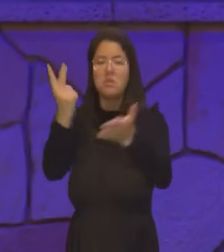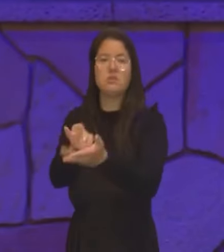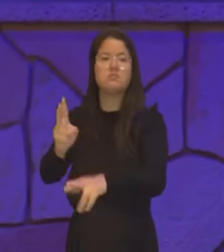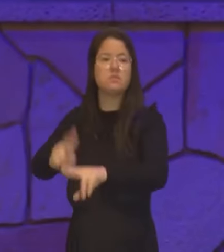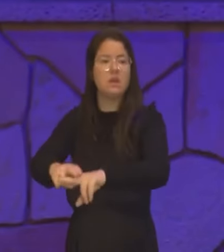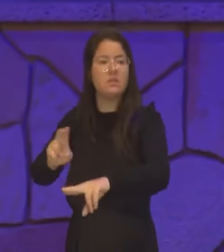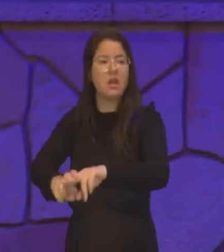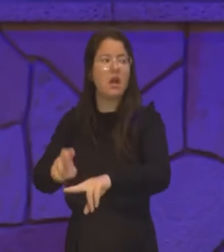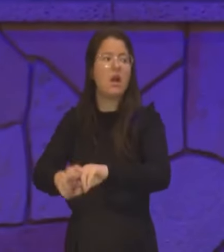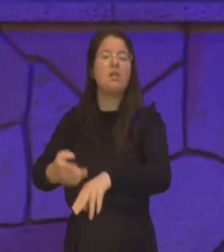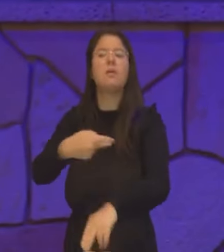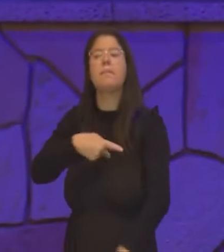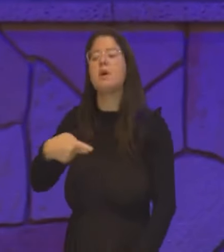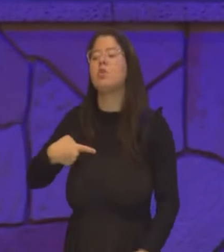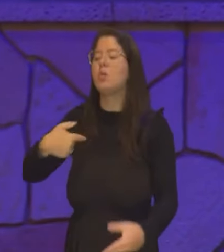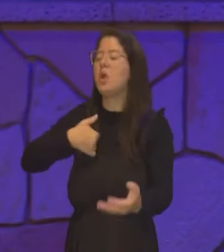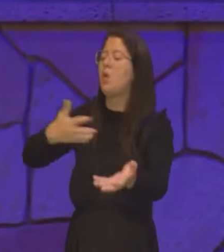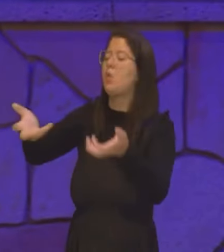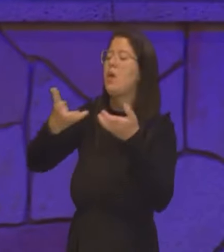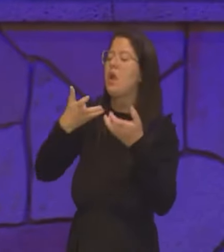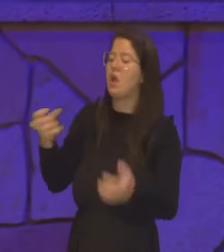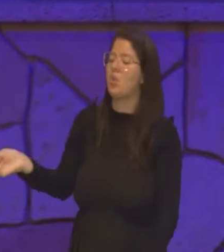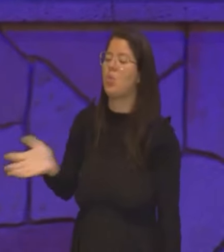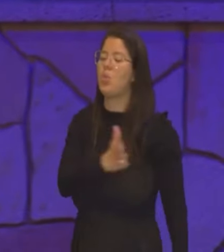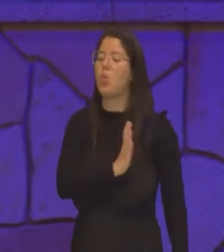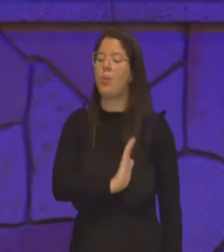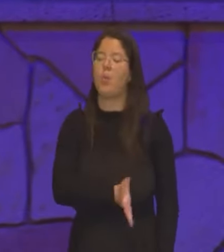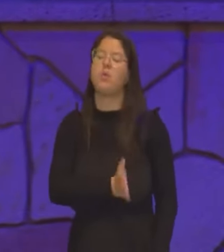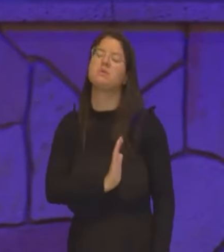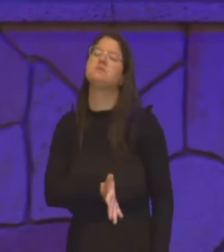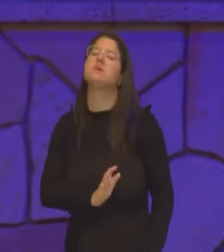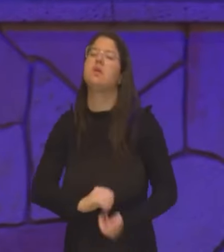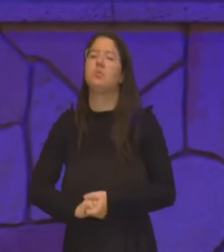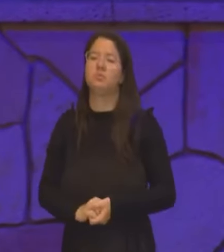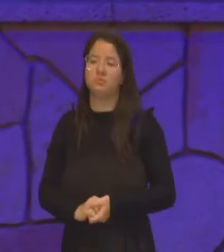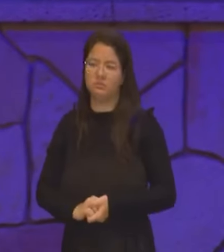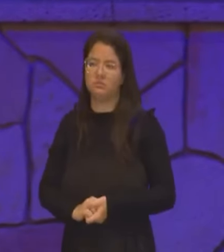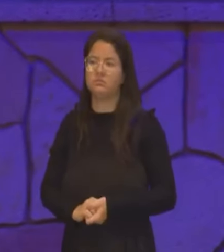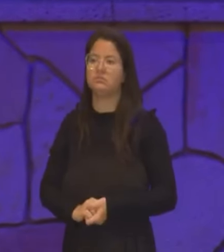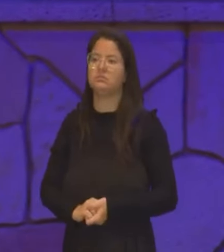está. Pastor, eu quero um novo coração.